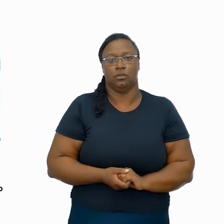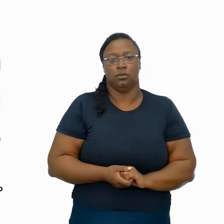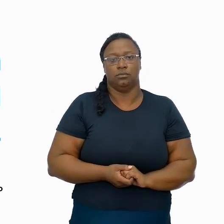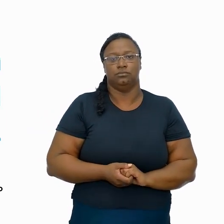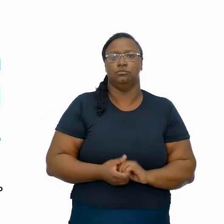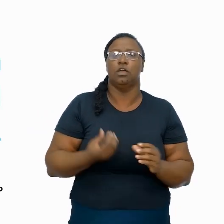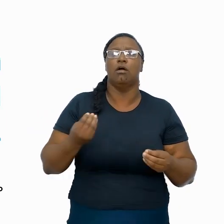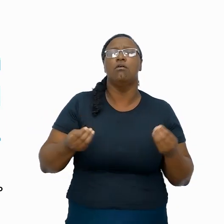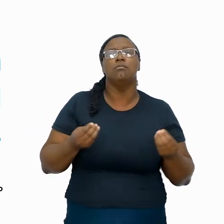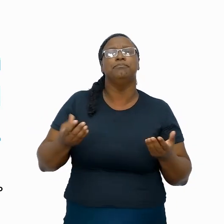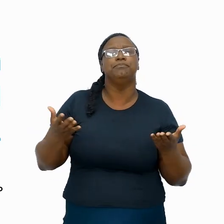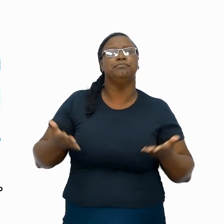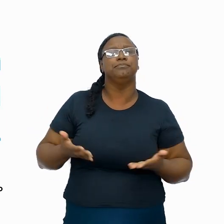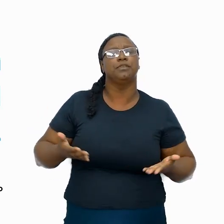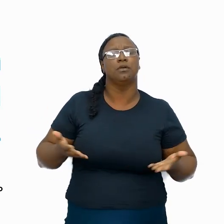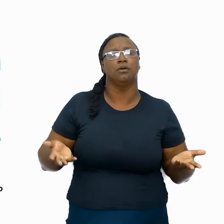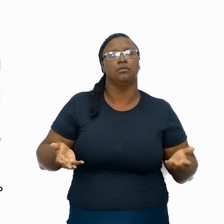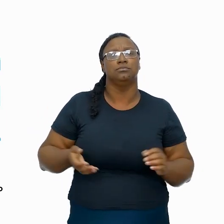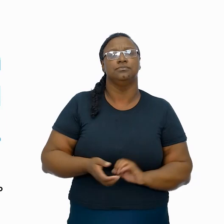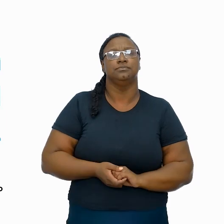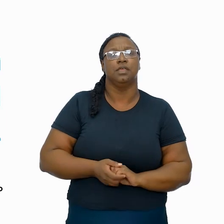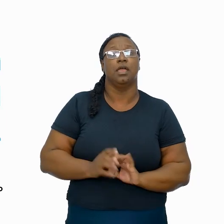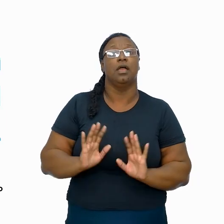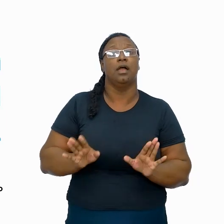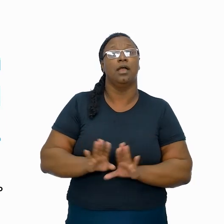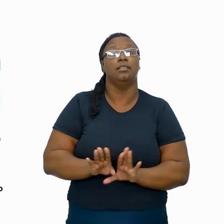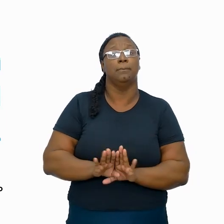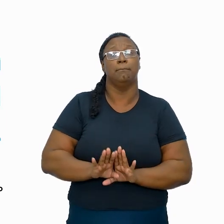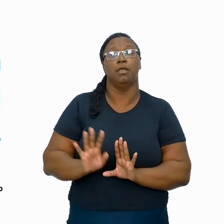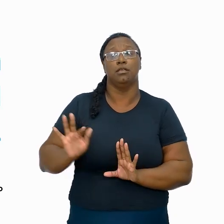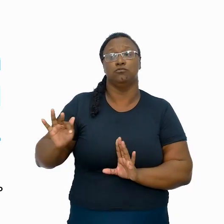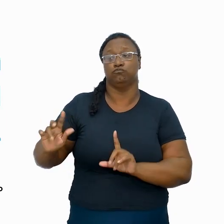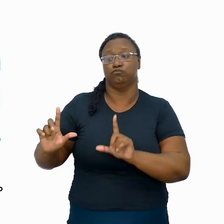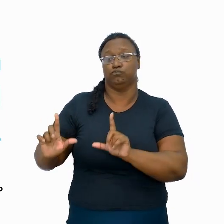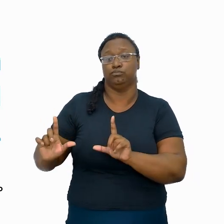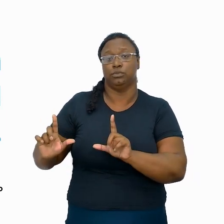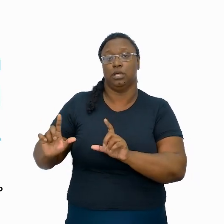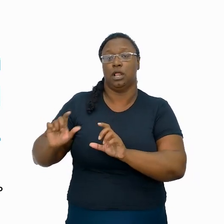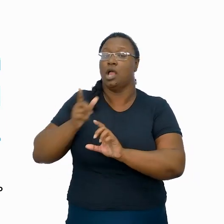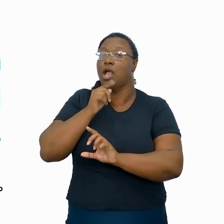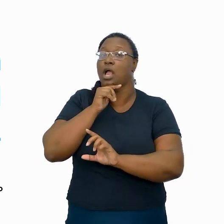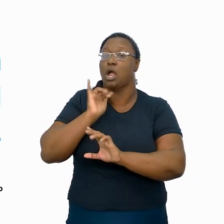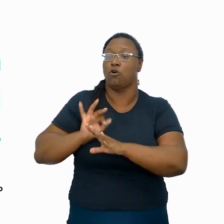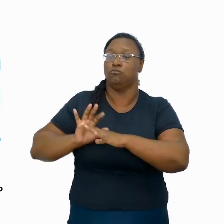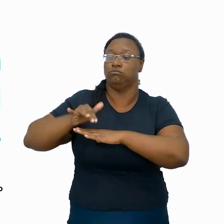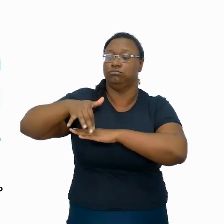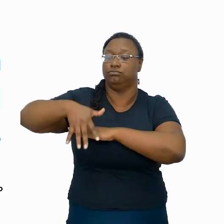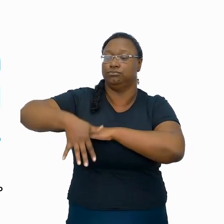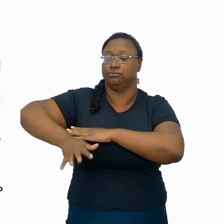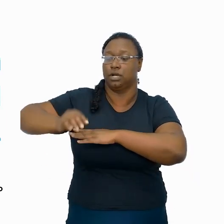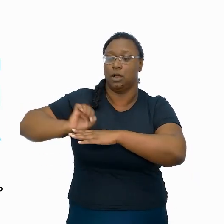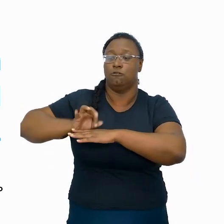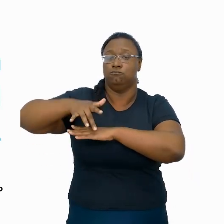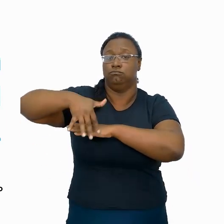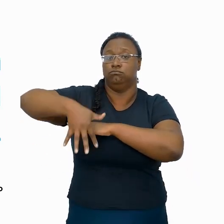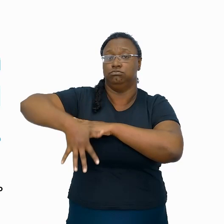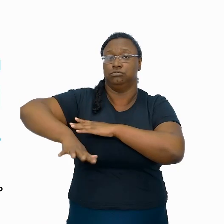do agora, né? E, por fim, uma hidrelétrica, converte a energia potencial gravitacional da água, da queda da